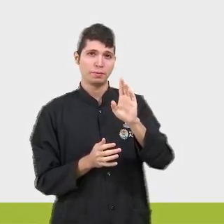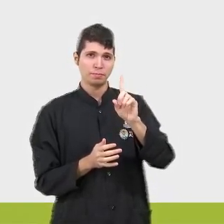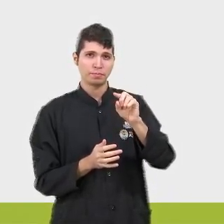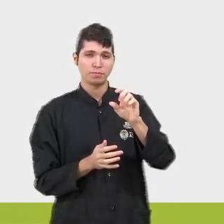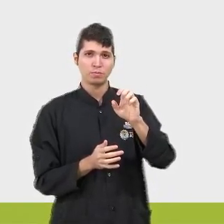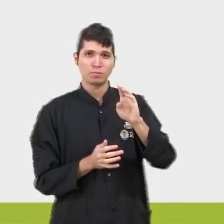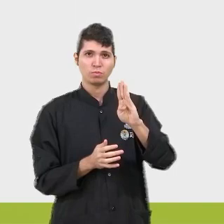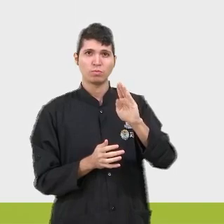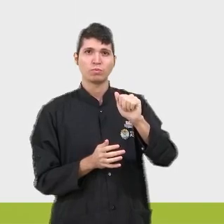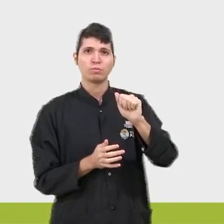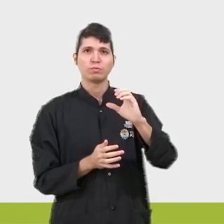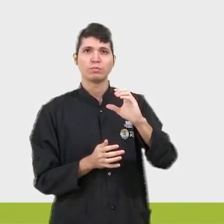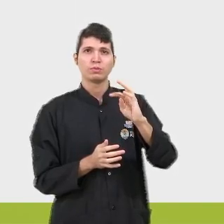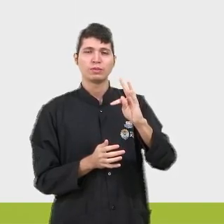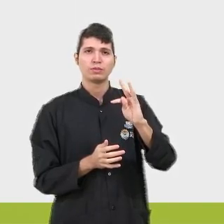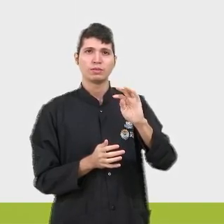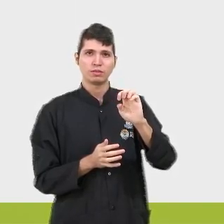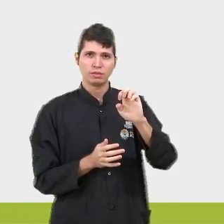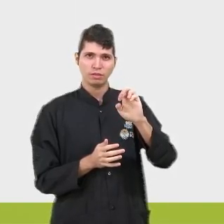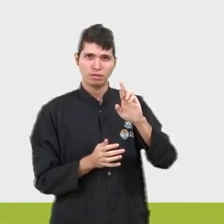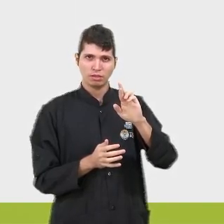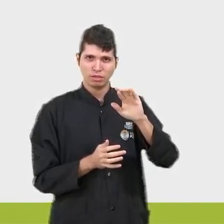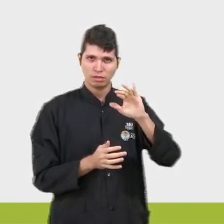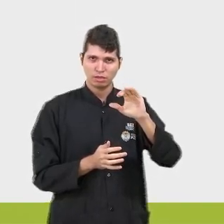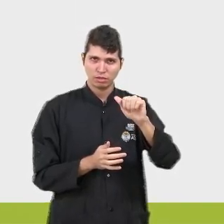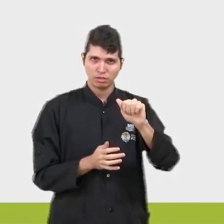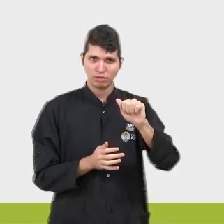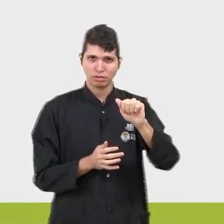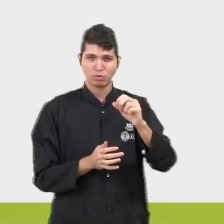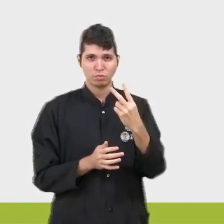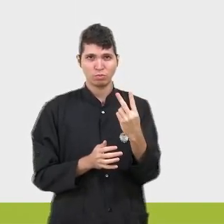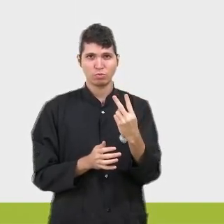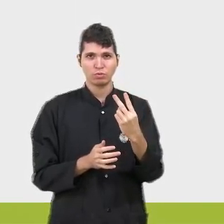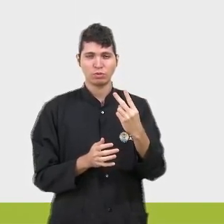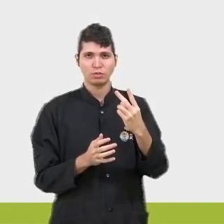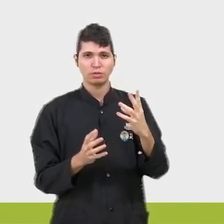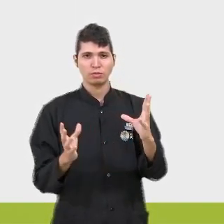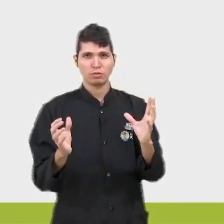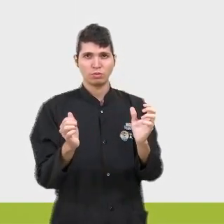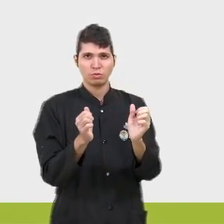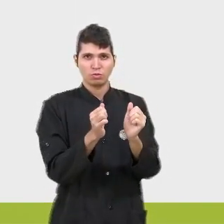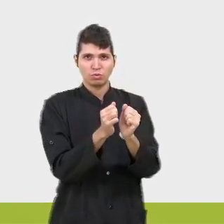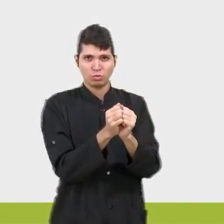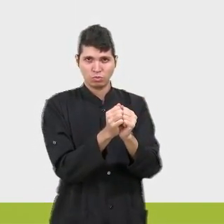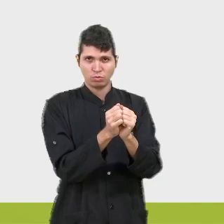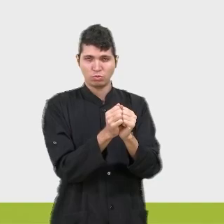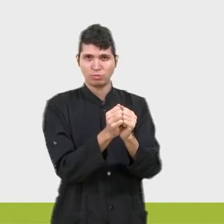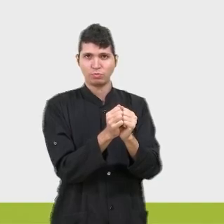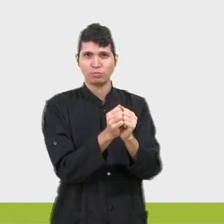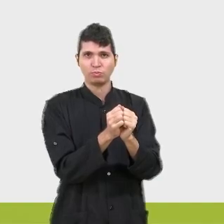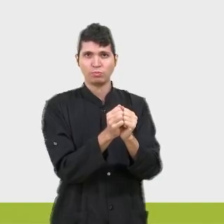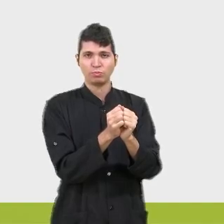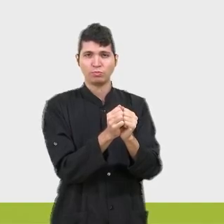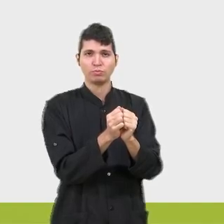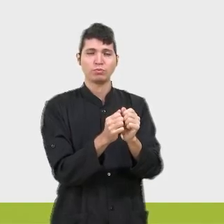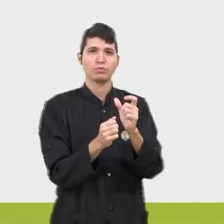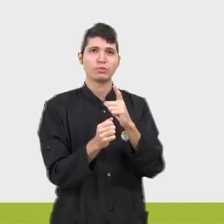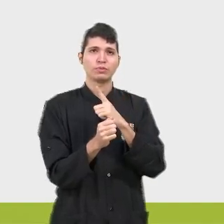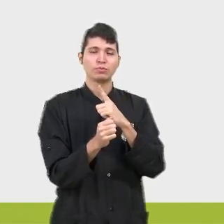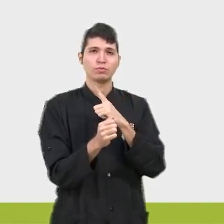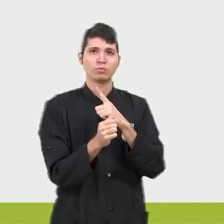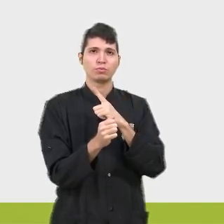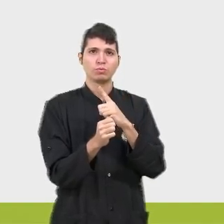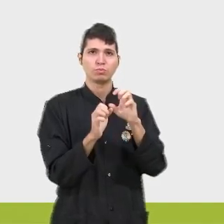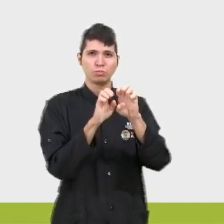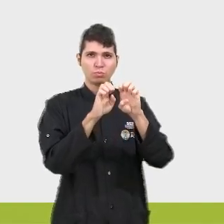foi incorporado por outra bactéria, e essa bactéria, ou essas bactérias, tinham